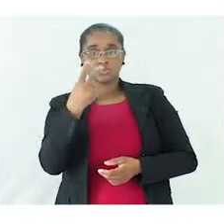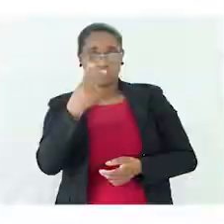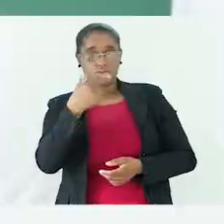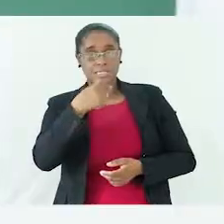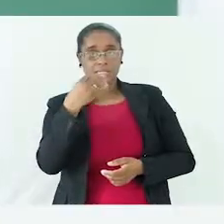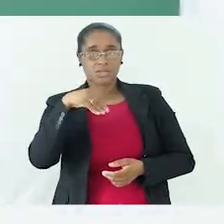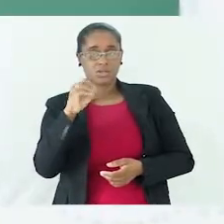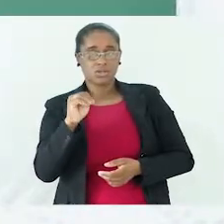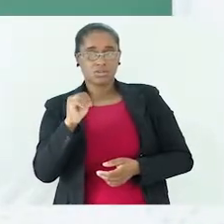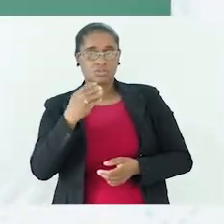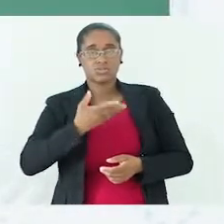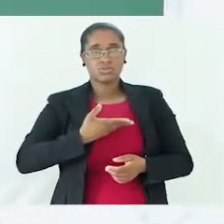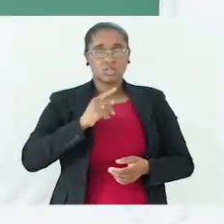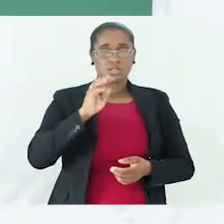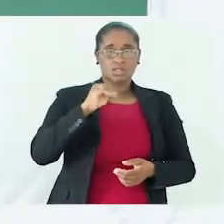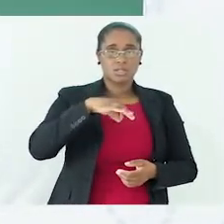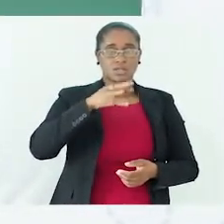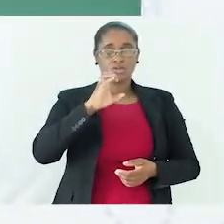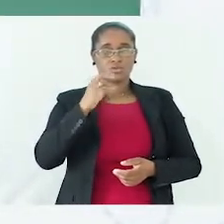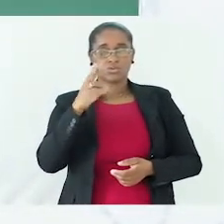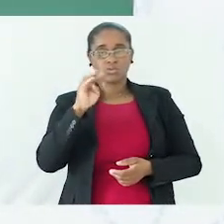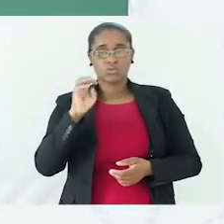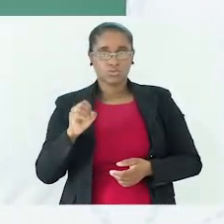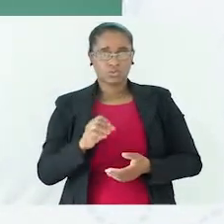discurso. O discurso